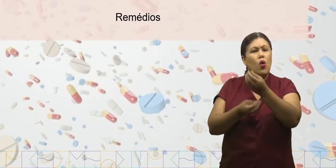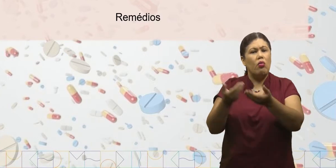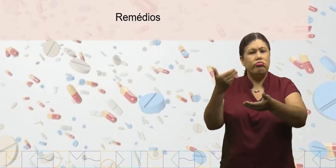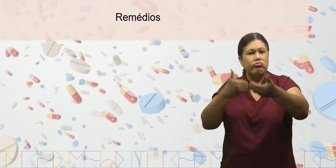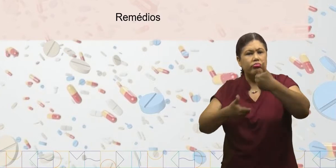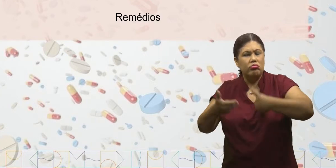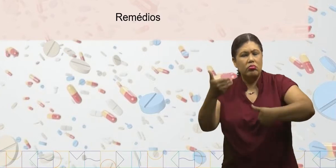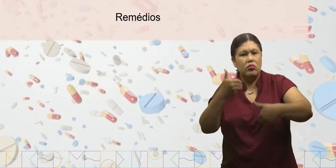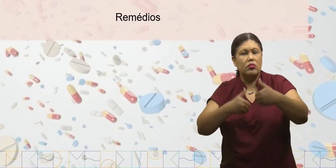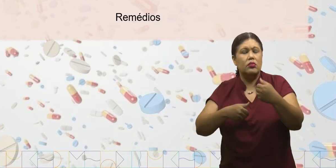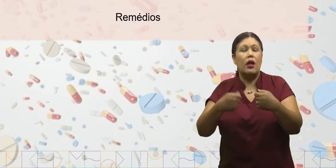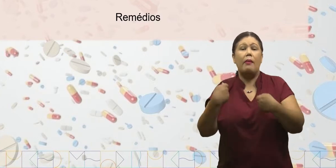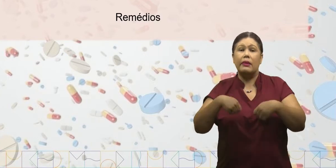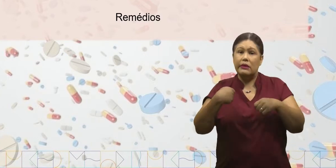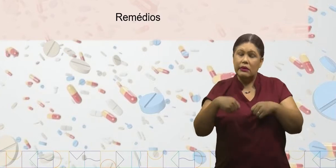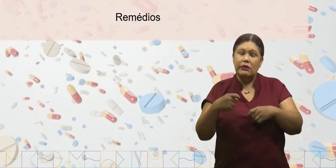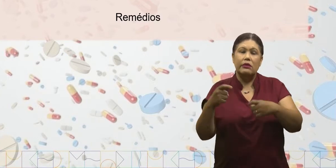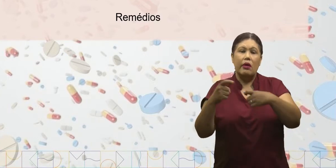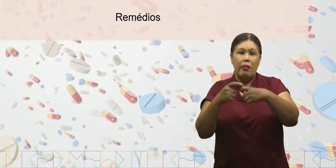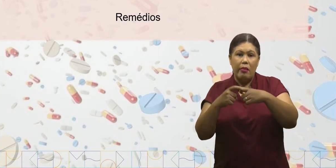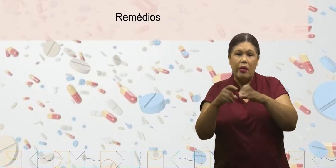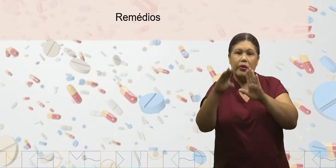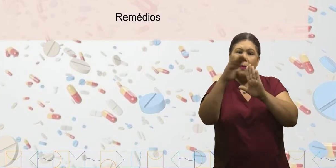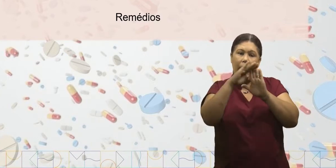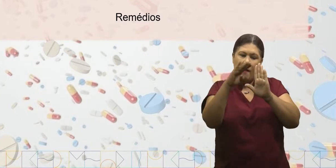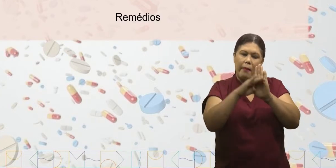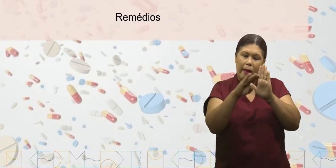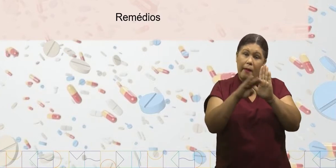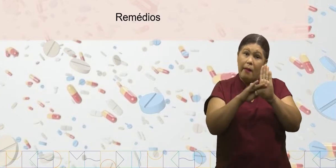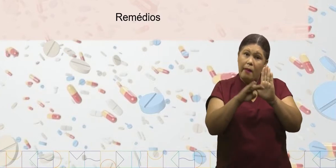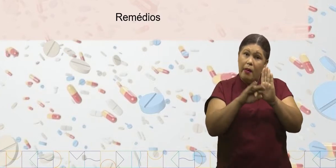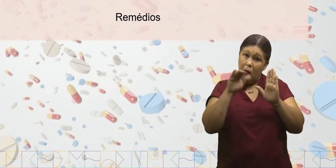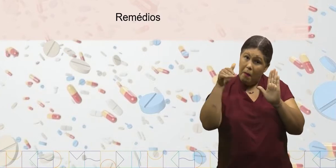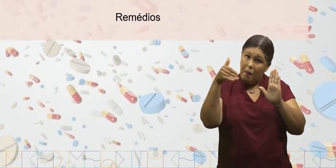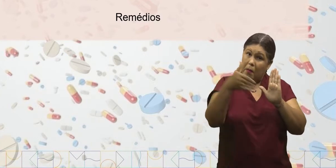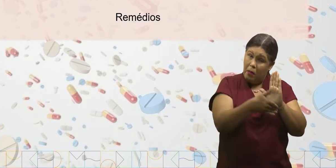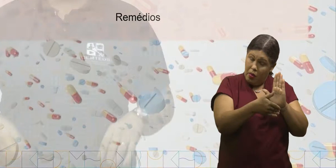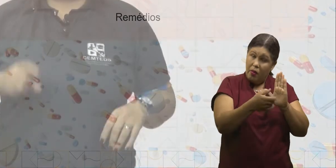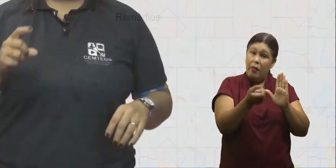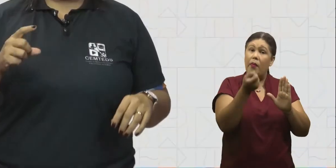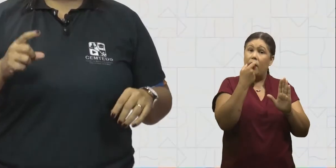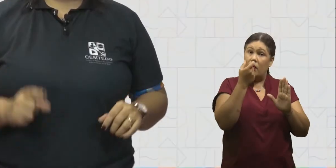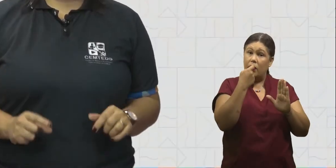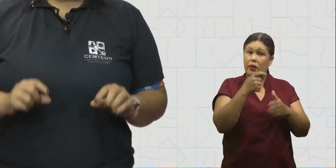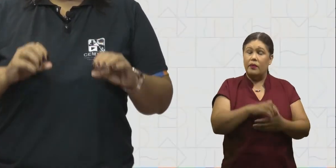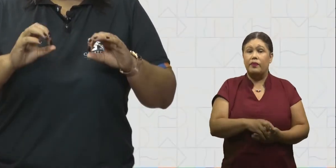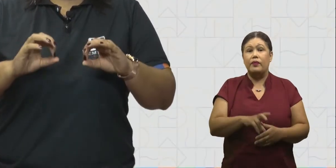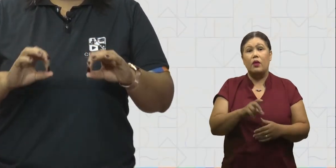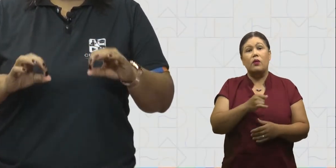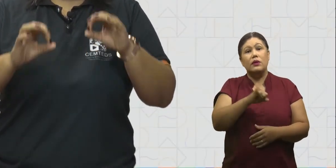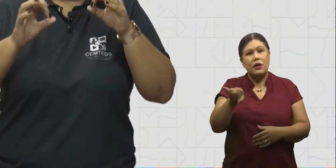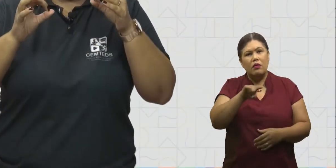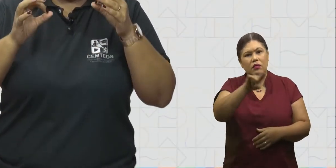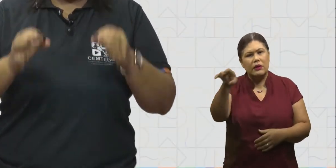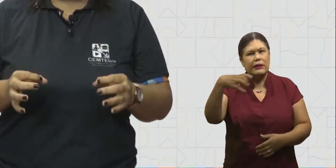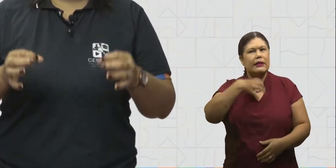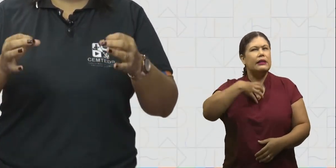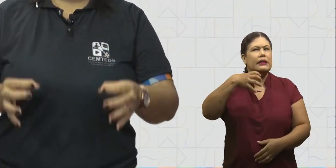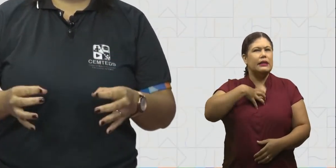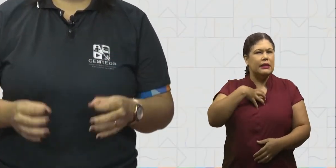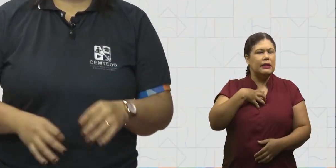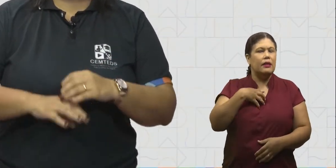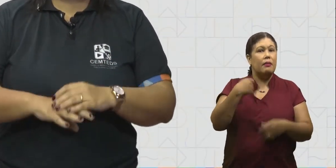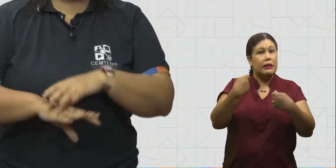é realizado por meio de medicamentos específicos para a malária. Por isso, ao sentir